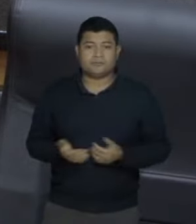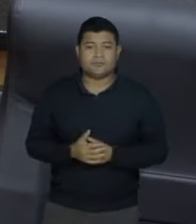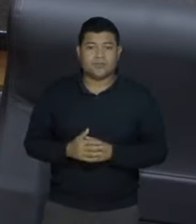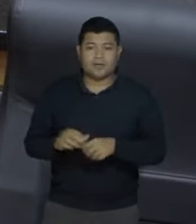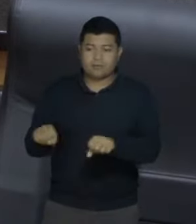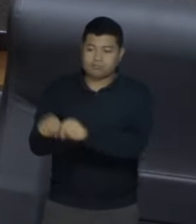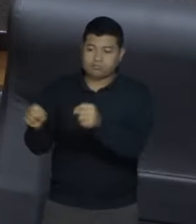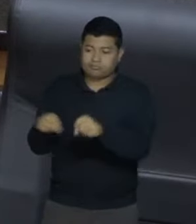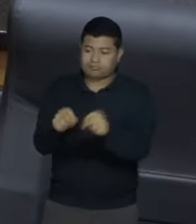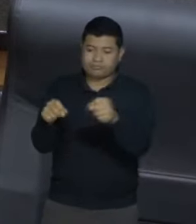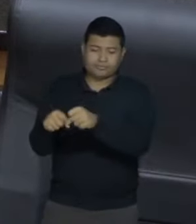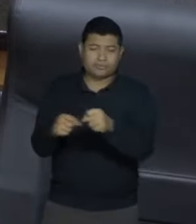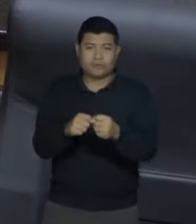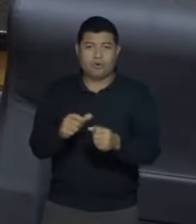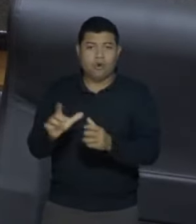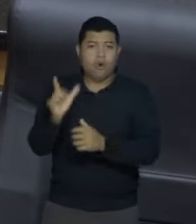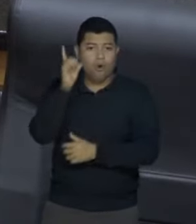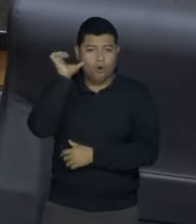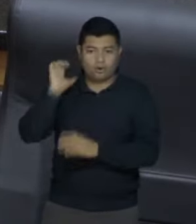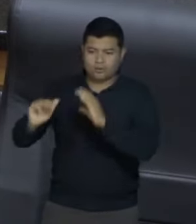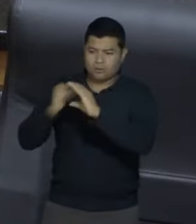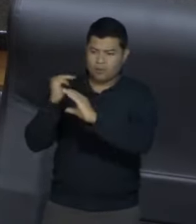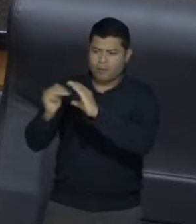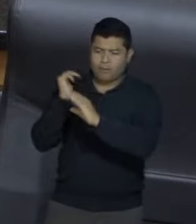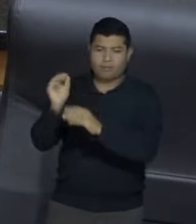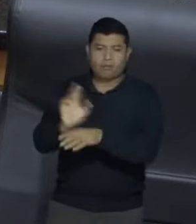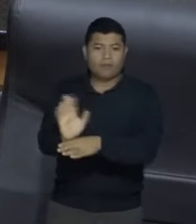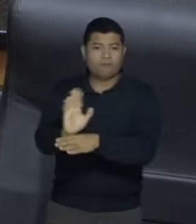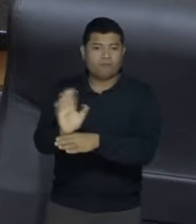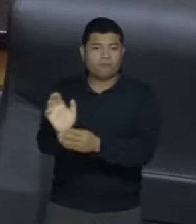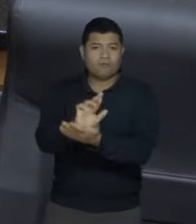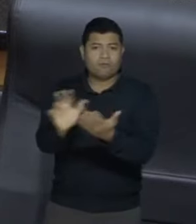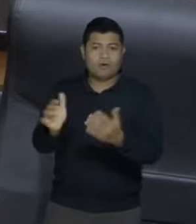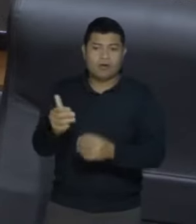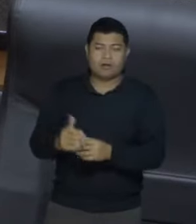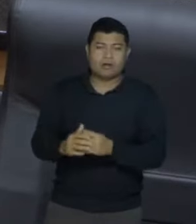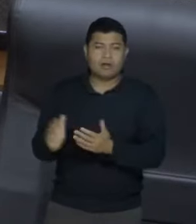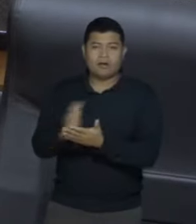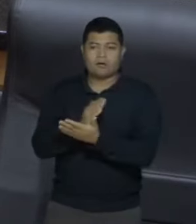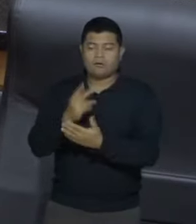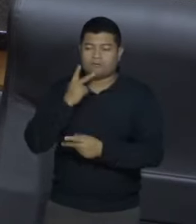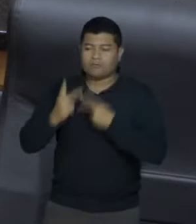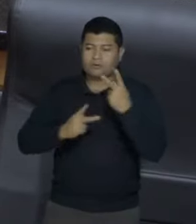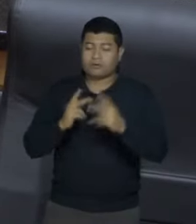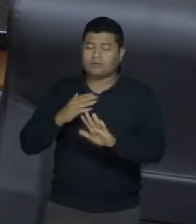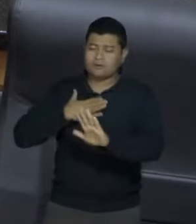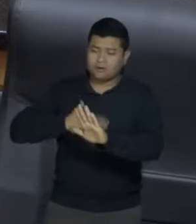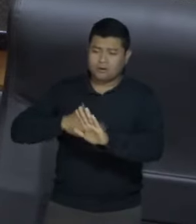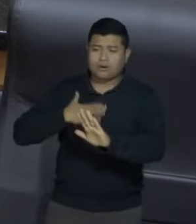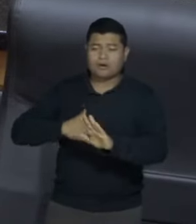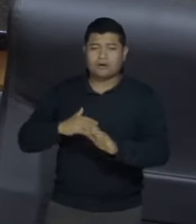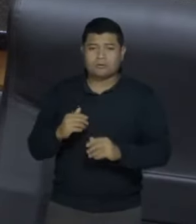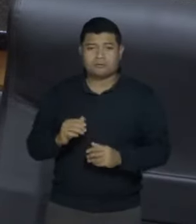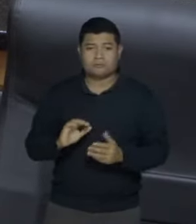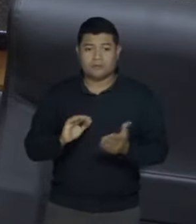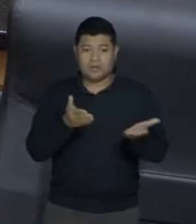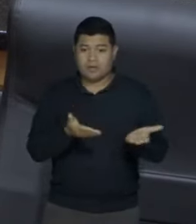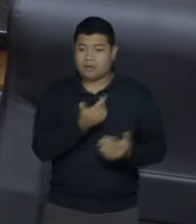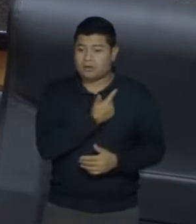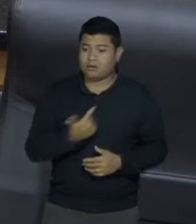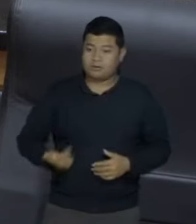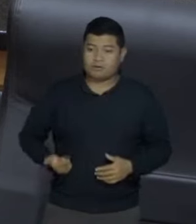vídeo esse áudio eu disse Calma até o governador Jorginho Melo